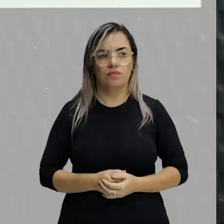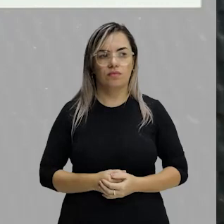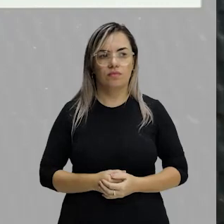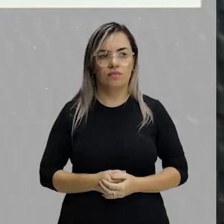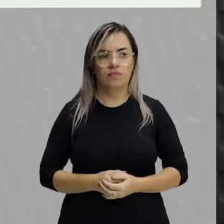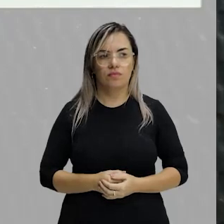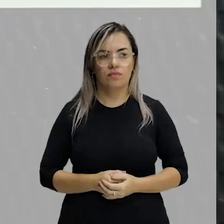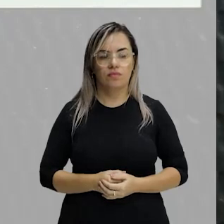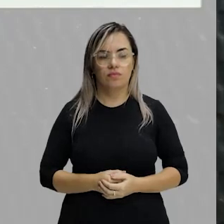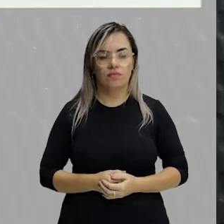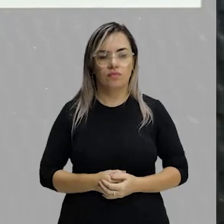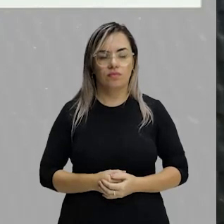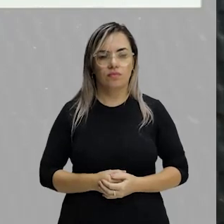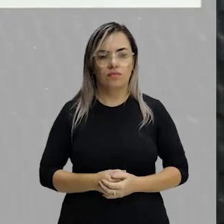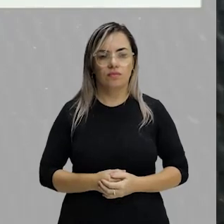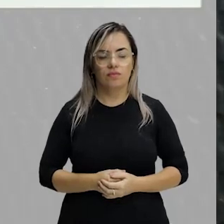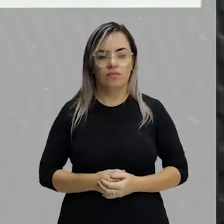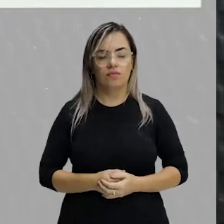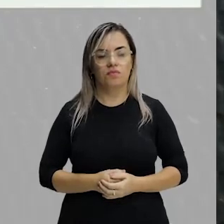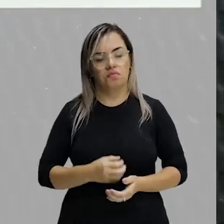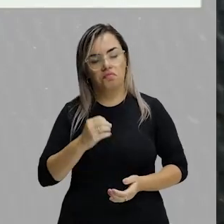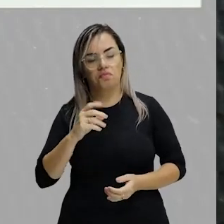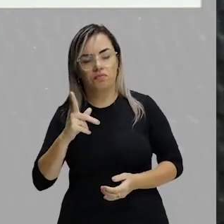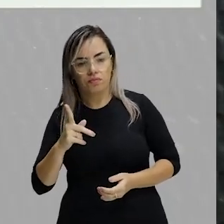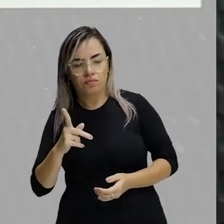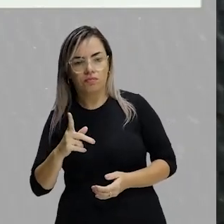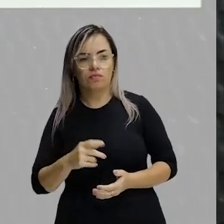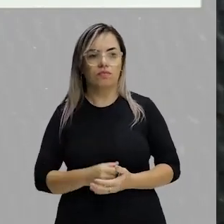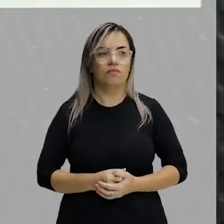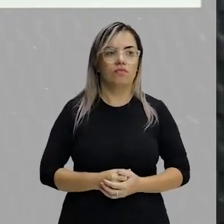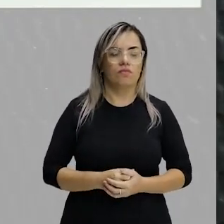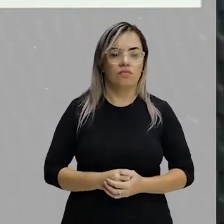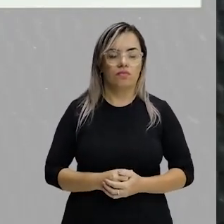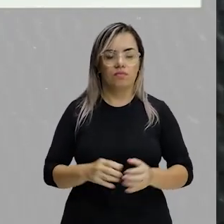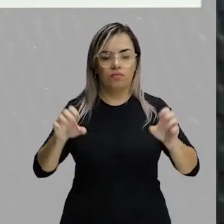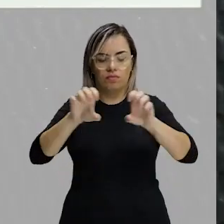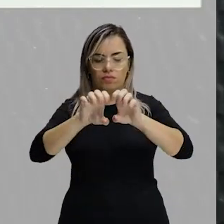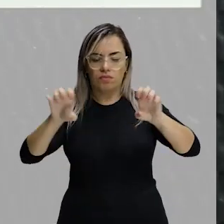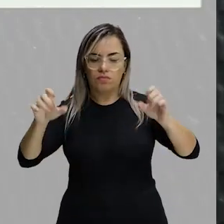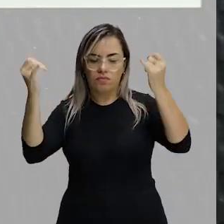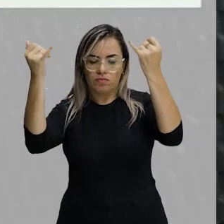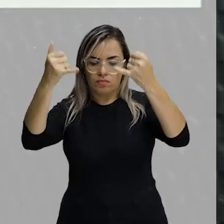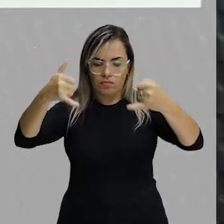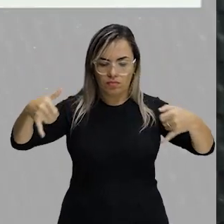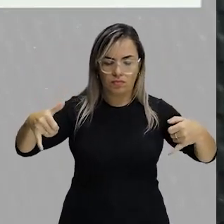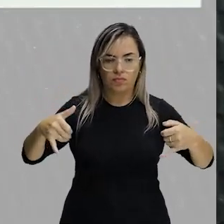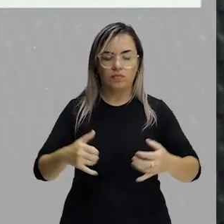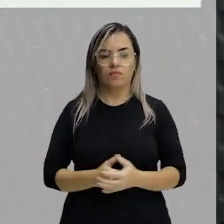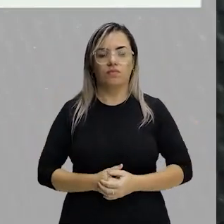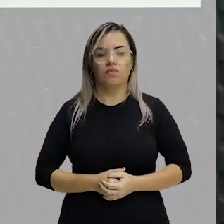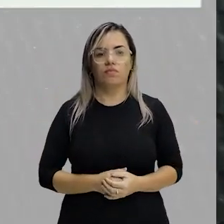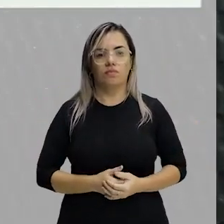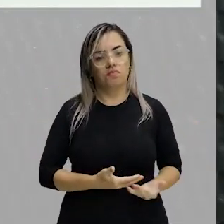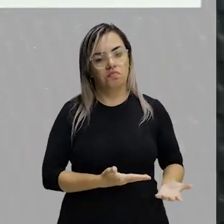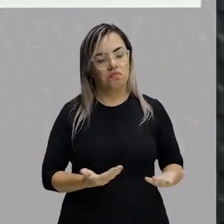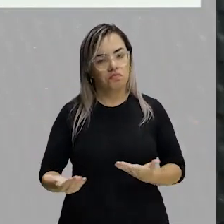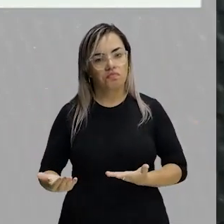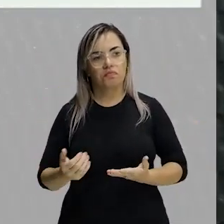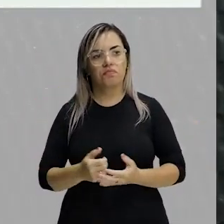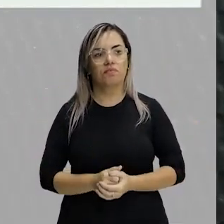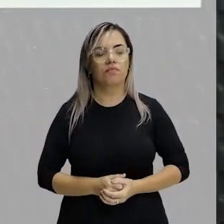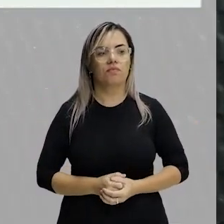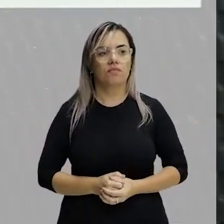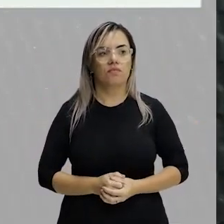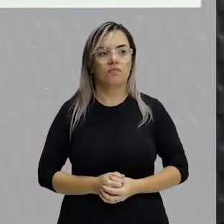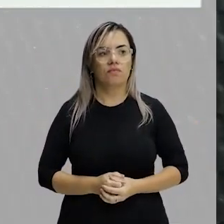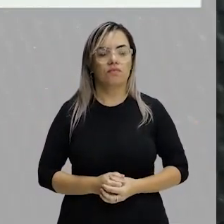eixo imaginário mede 4. Beleza. E quer que a gente monte a equação dessa hipérbole. Galera, então vamos lá. Primeiro, eu